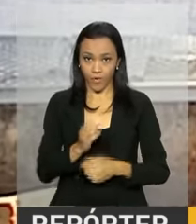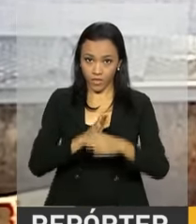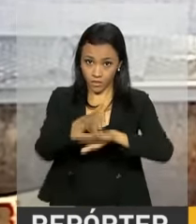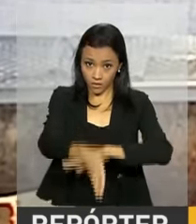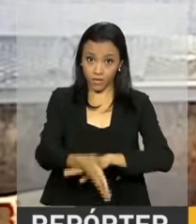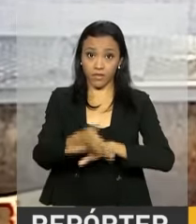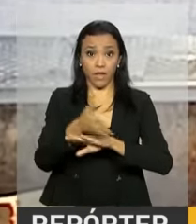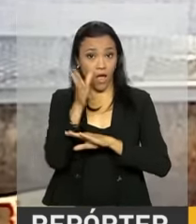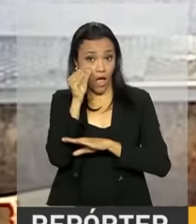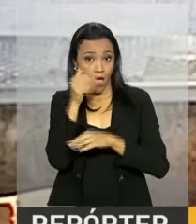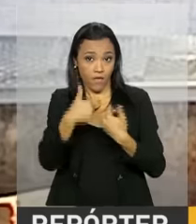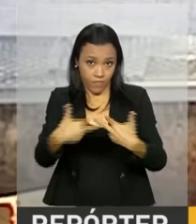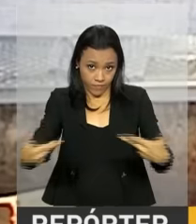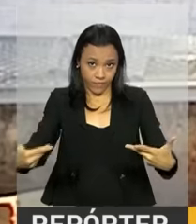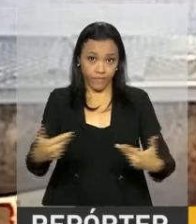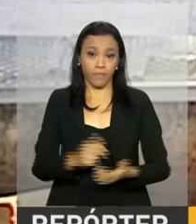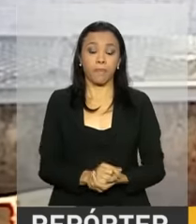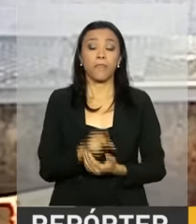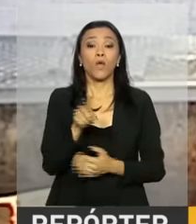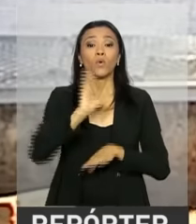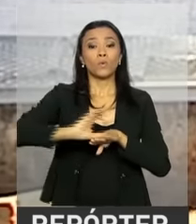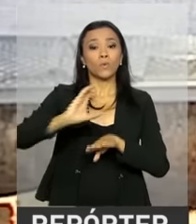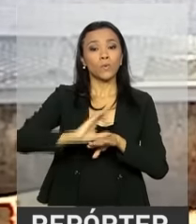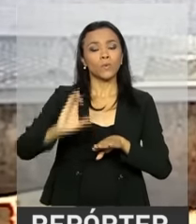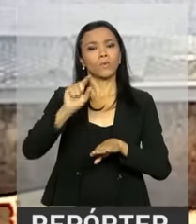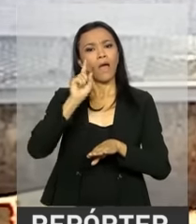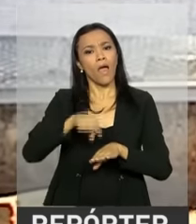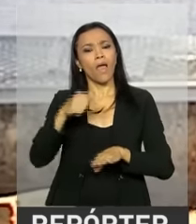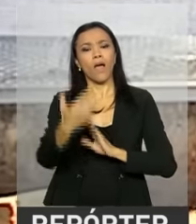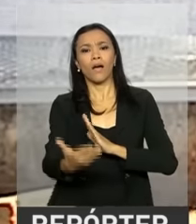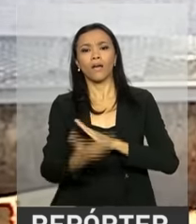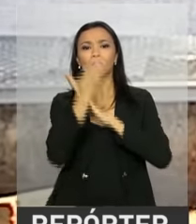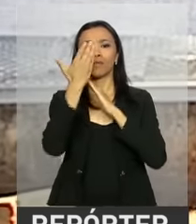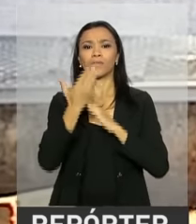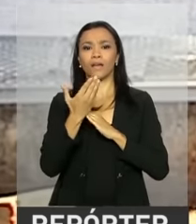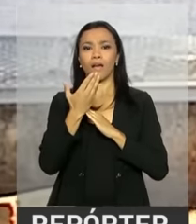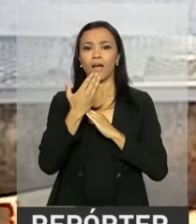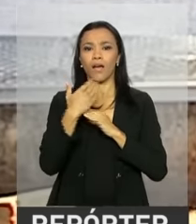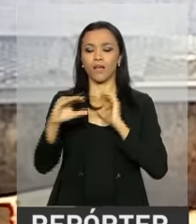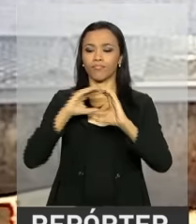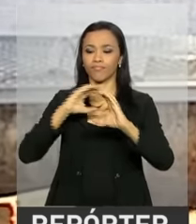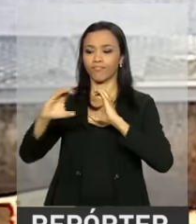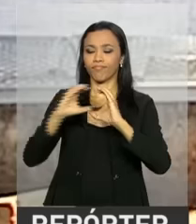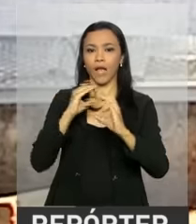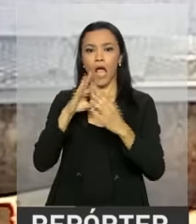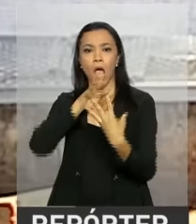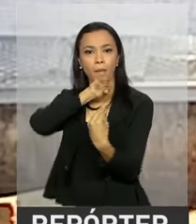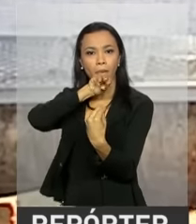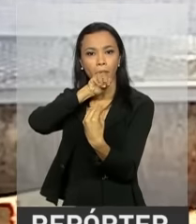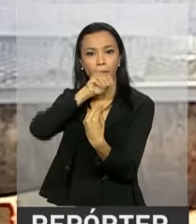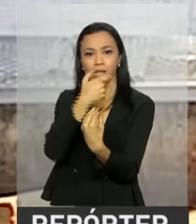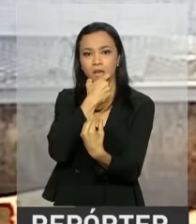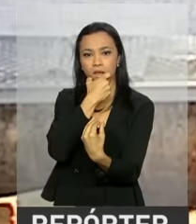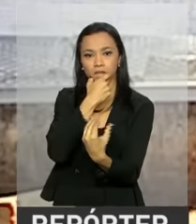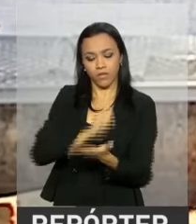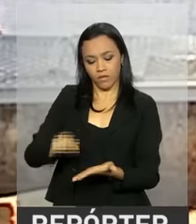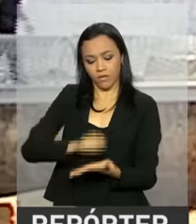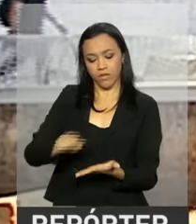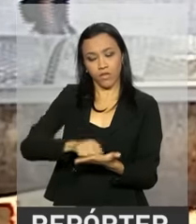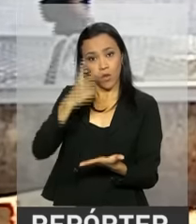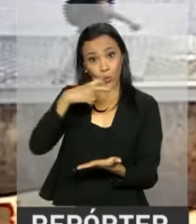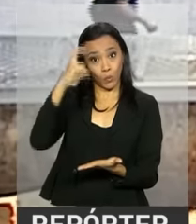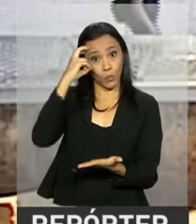Bar inglês os cursos reforçam o a comunicação oral escrita e o conhecimento de culturas